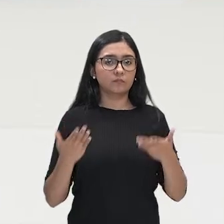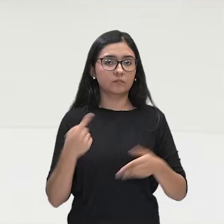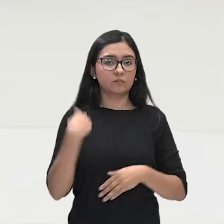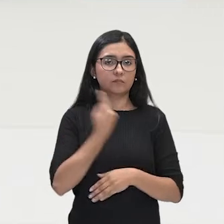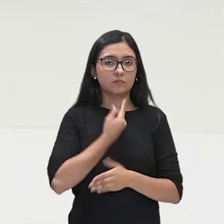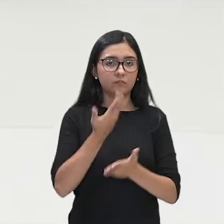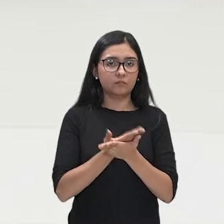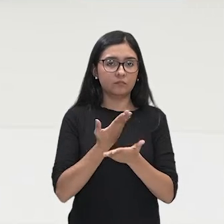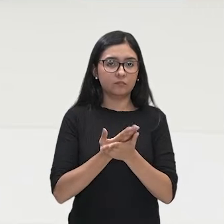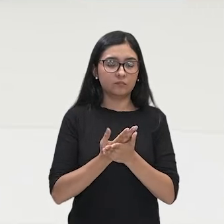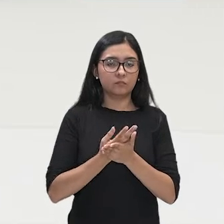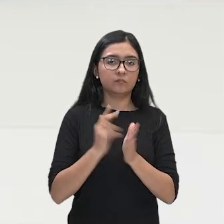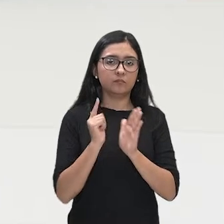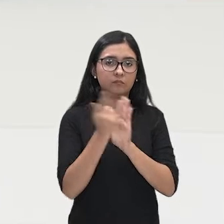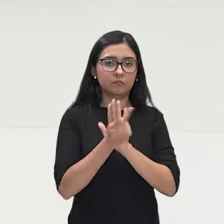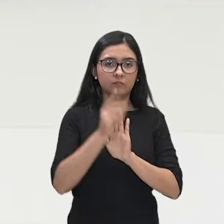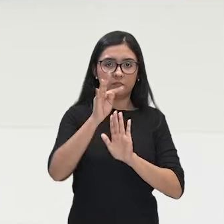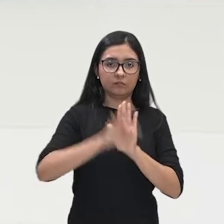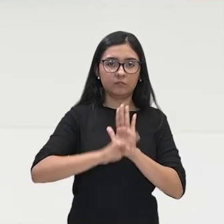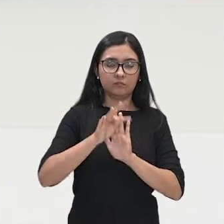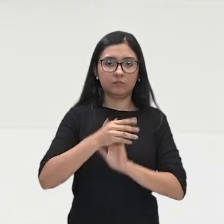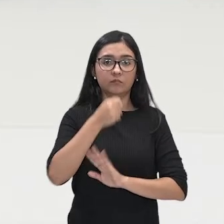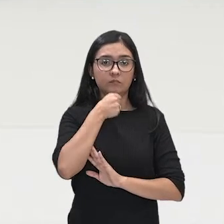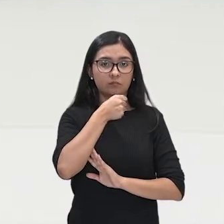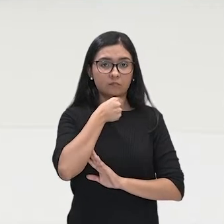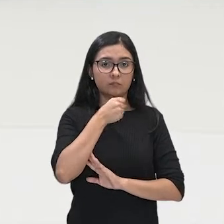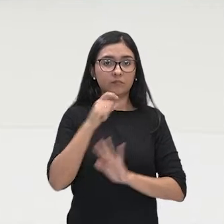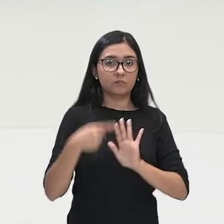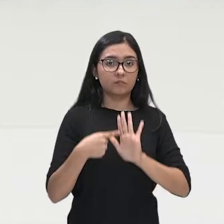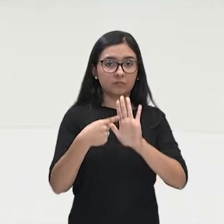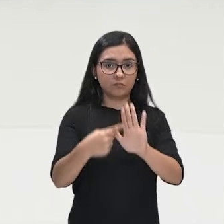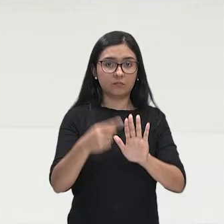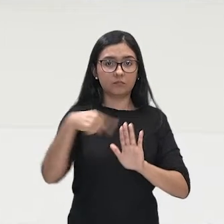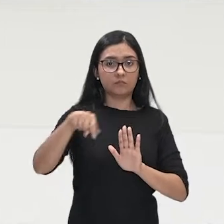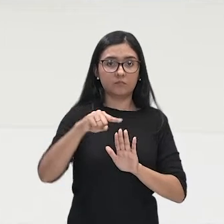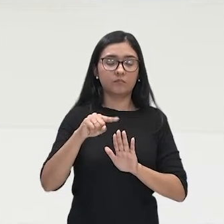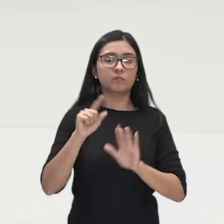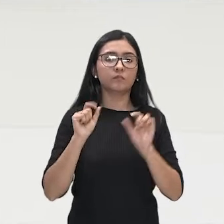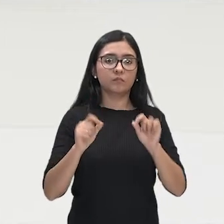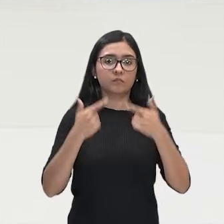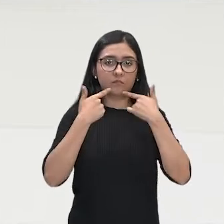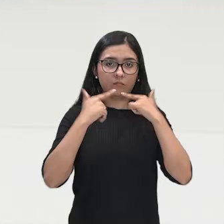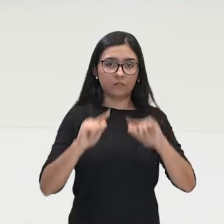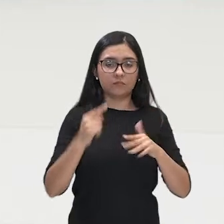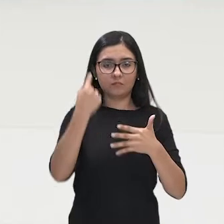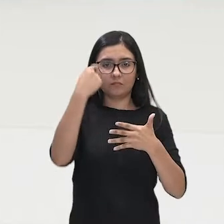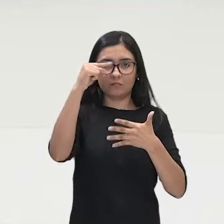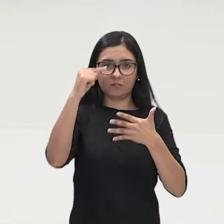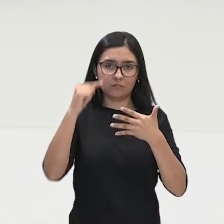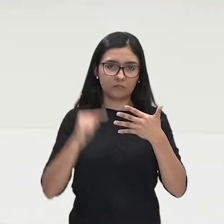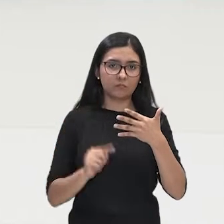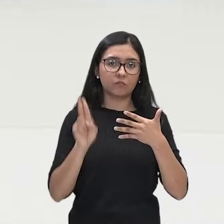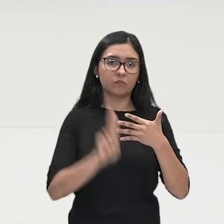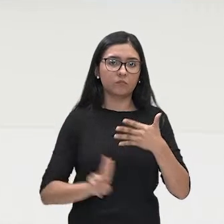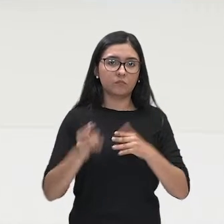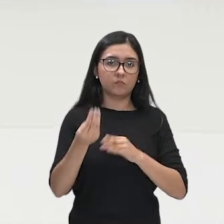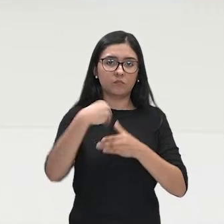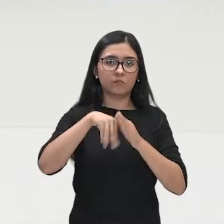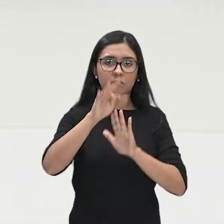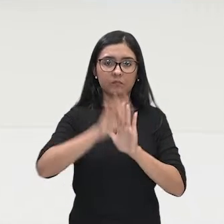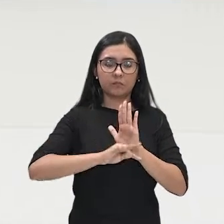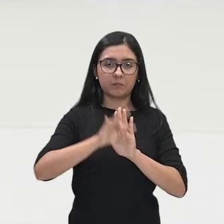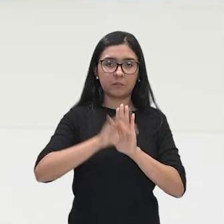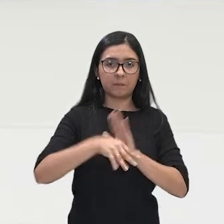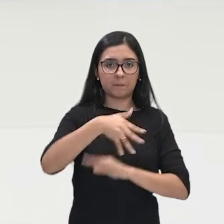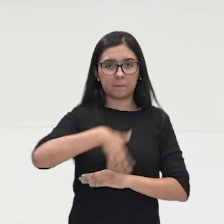textual reportagem, né, eu apresentei para vocês a linguagem que são utilizadas dentro